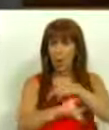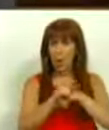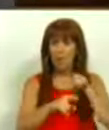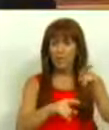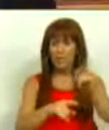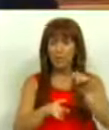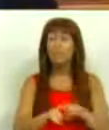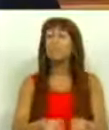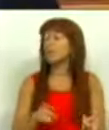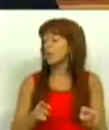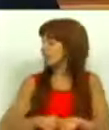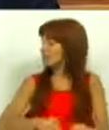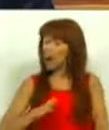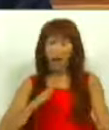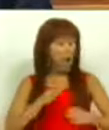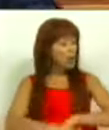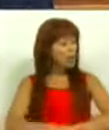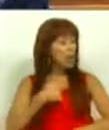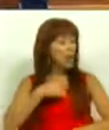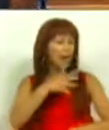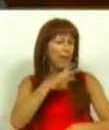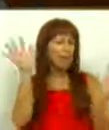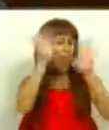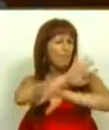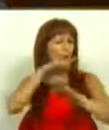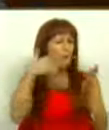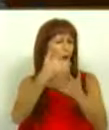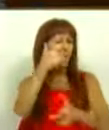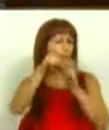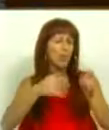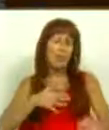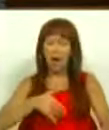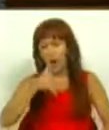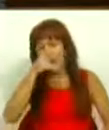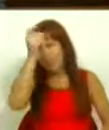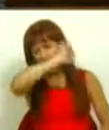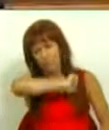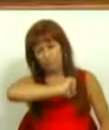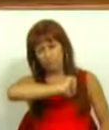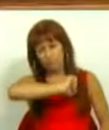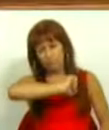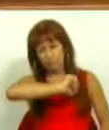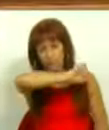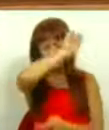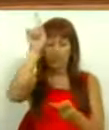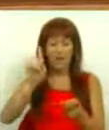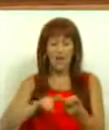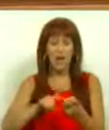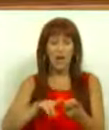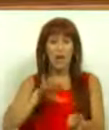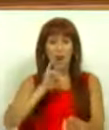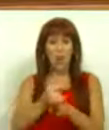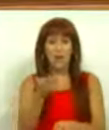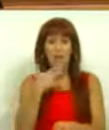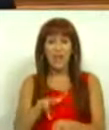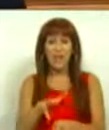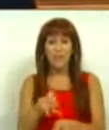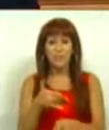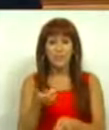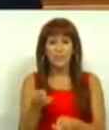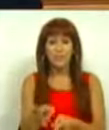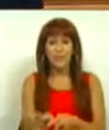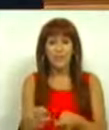Portanto, continua a querer confundir as pessoas, é lamentável. Na questão das taxas moderadoras, a